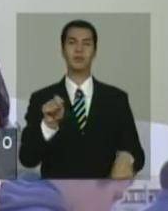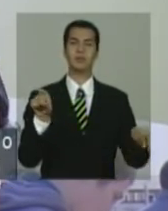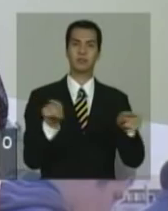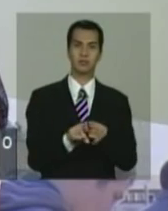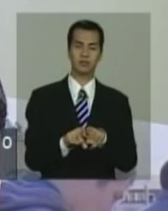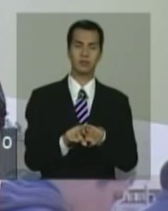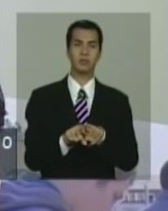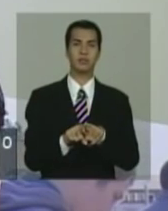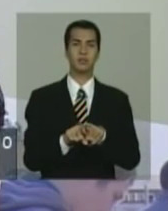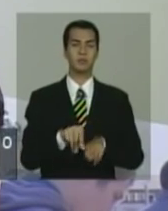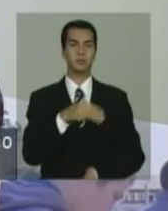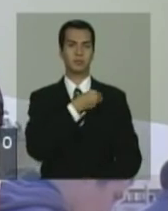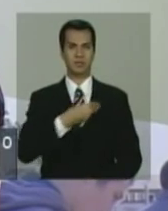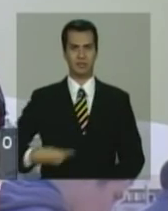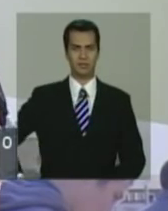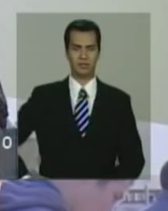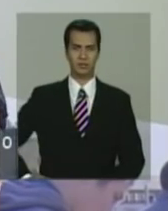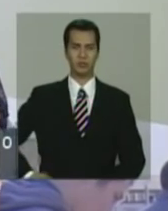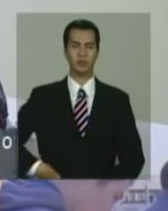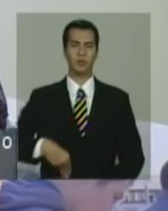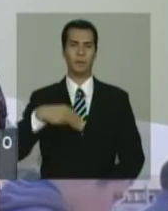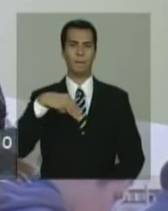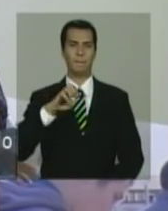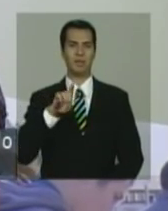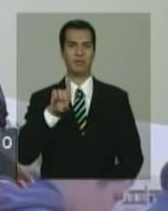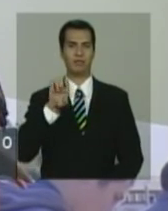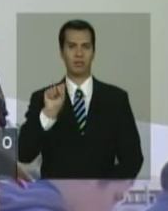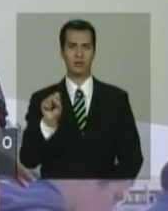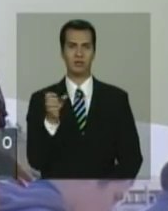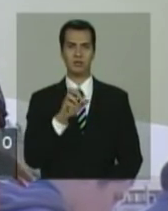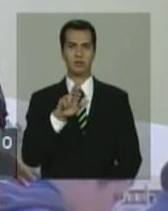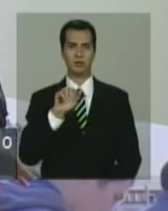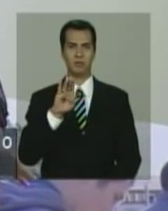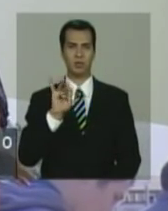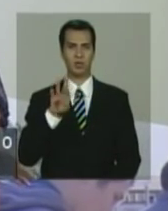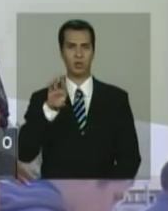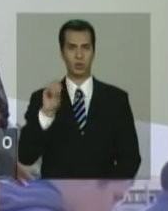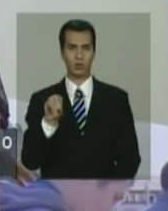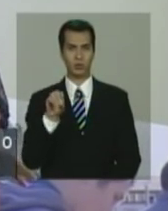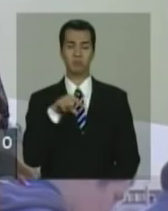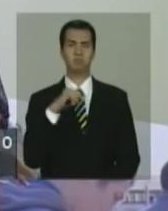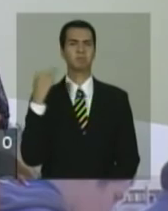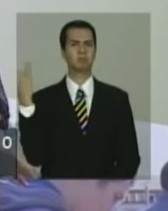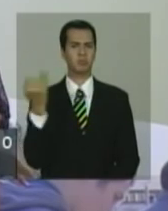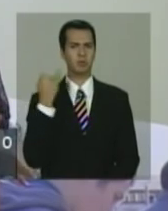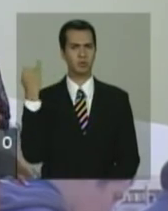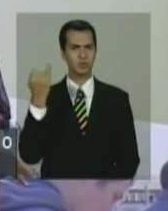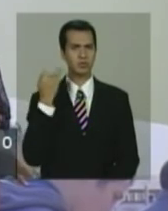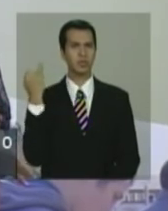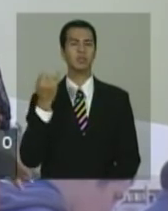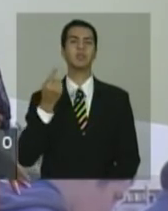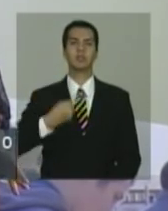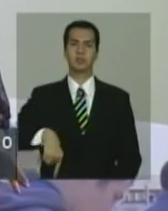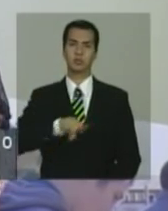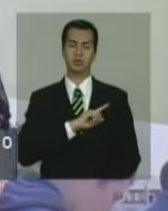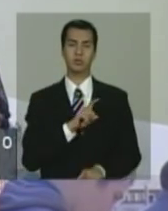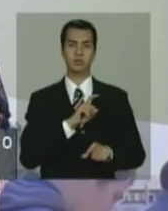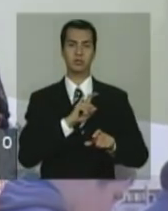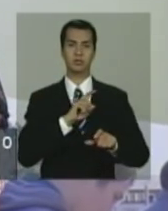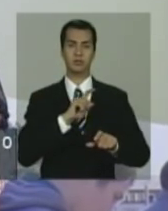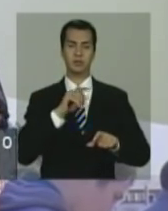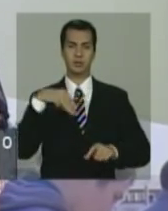do ministro Mendes Ribeiro, muito importante para o Ministério do Desenvolvimento Agrário.